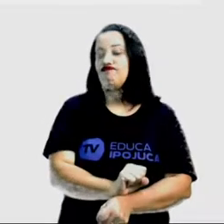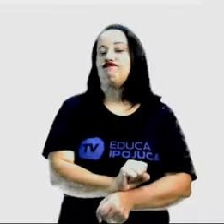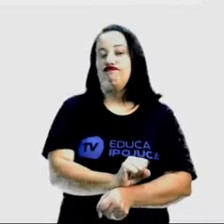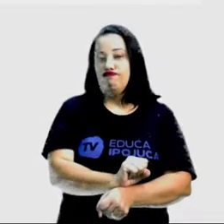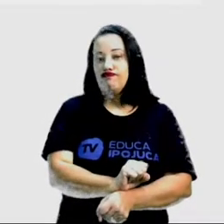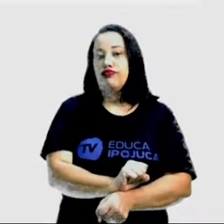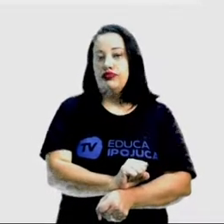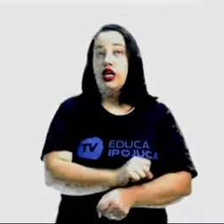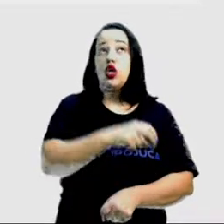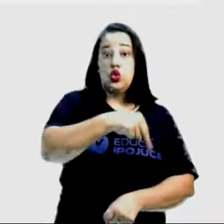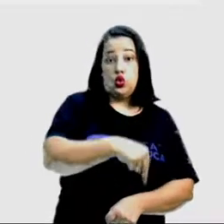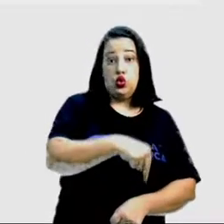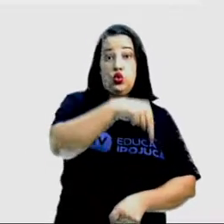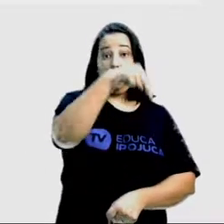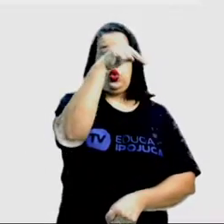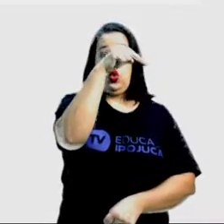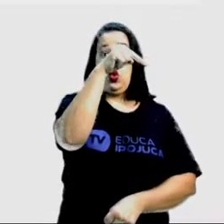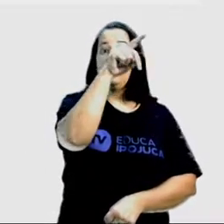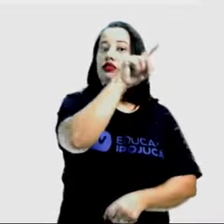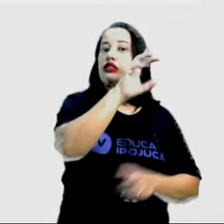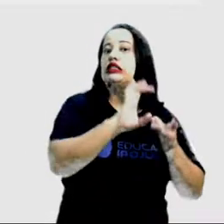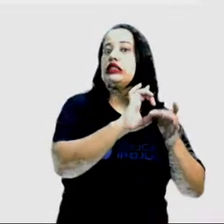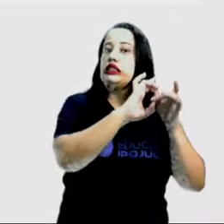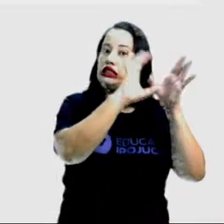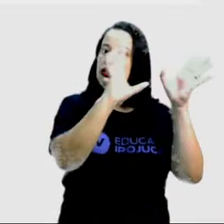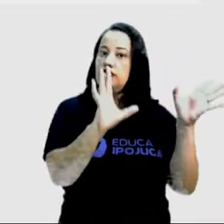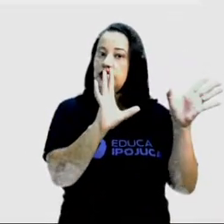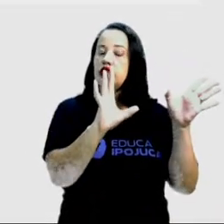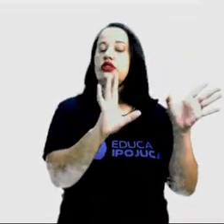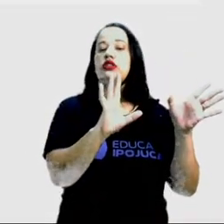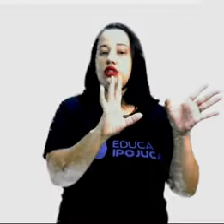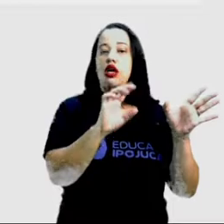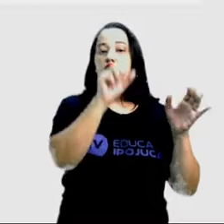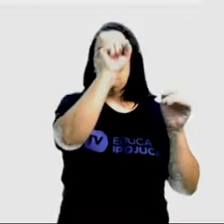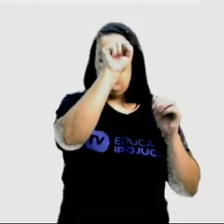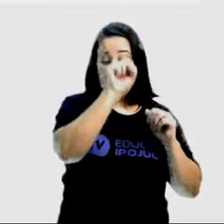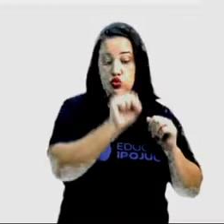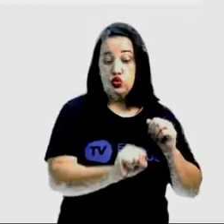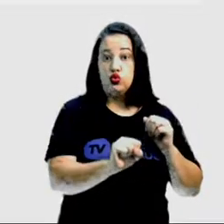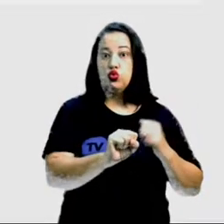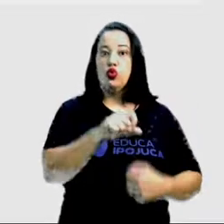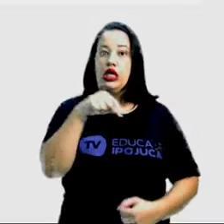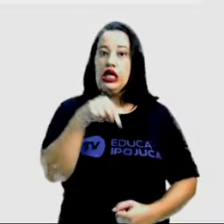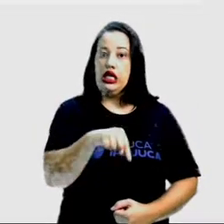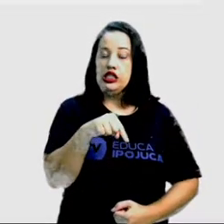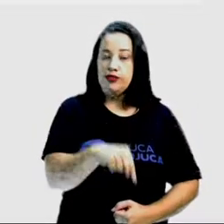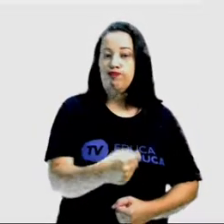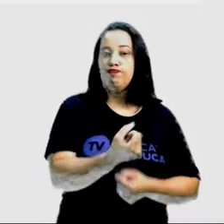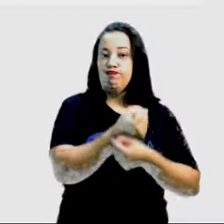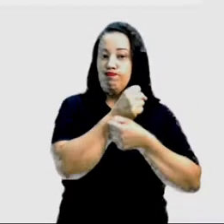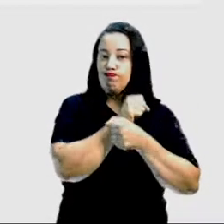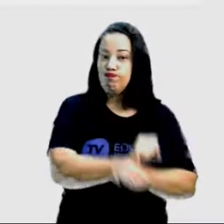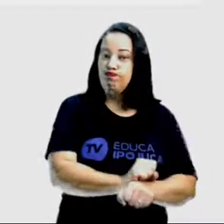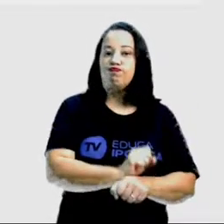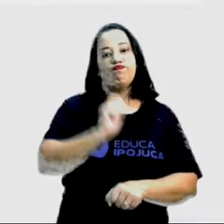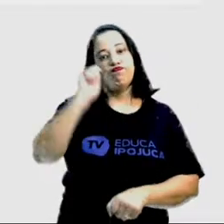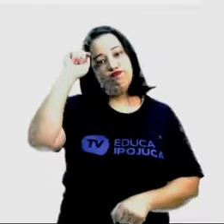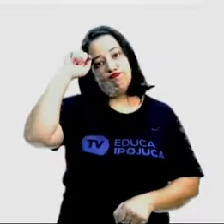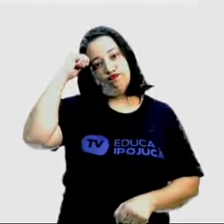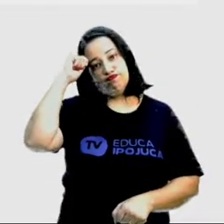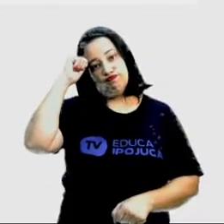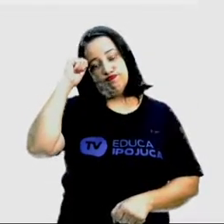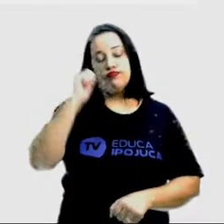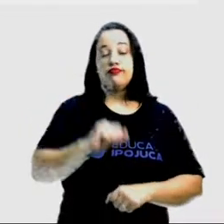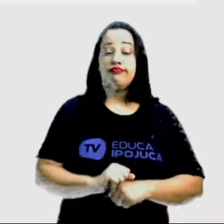norte predominava a mão de obra livre, no sul vai predominar a mão de obra escrava africana.